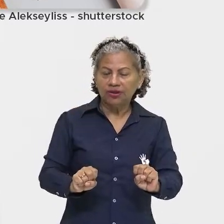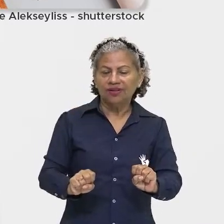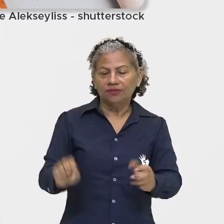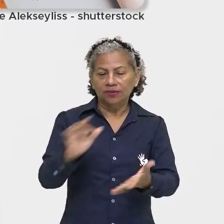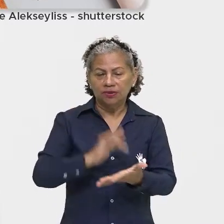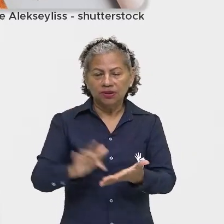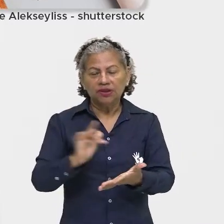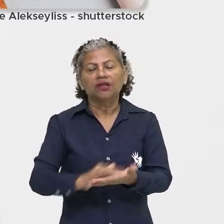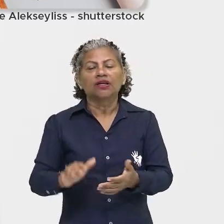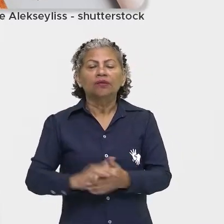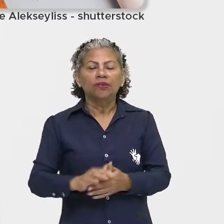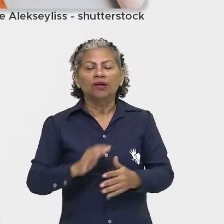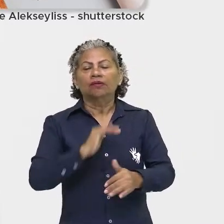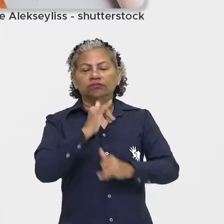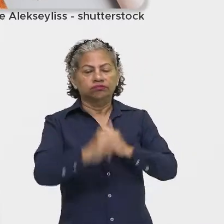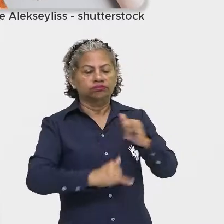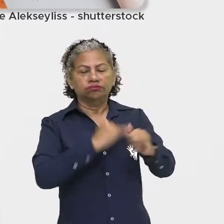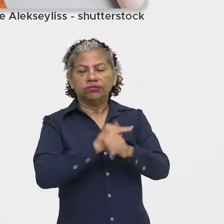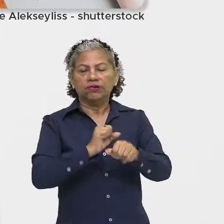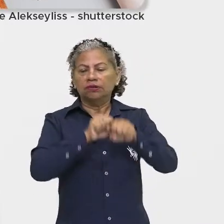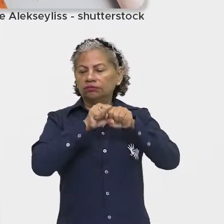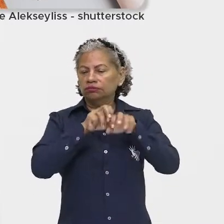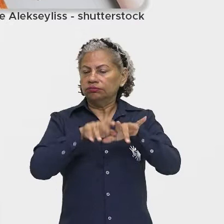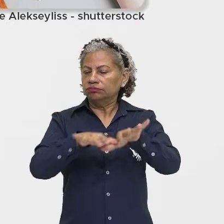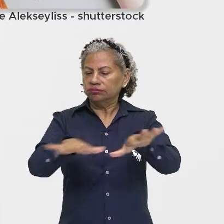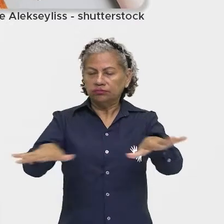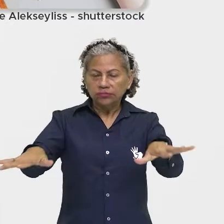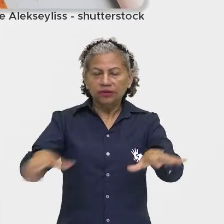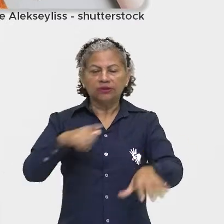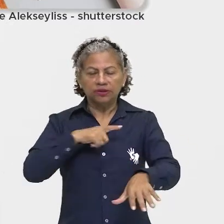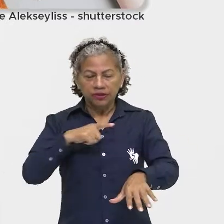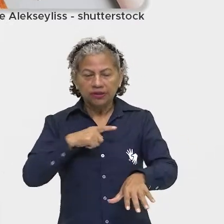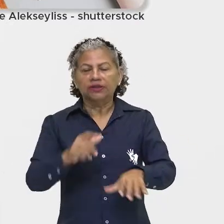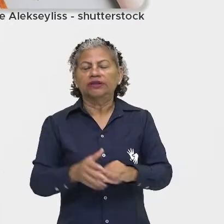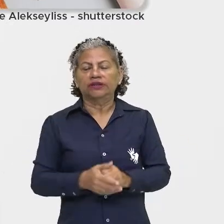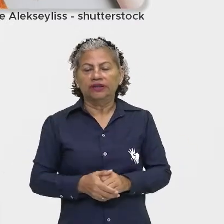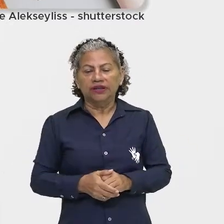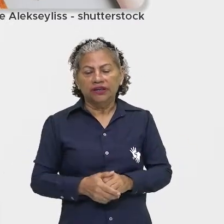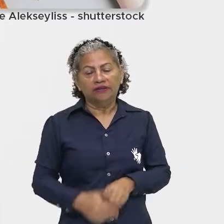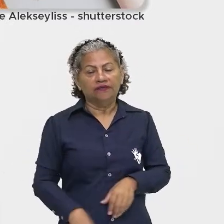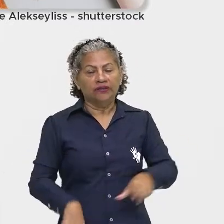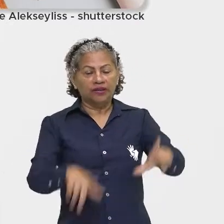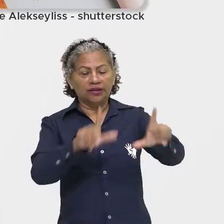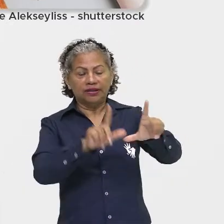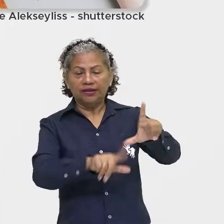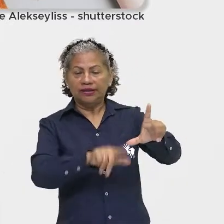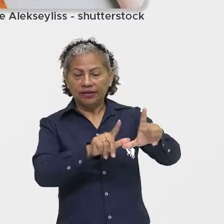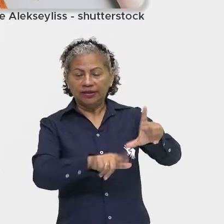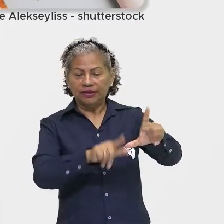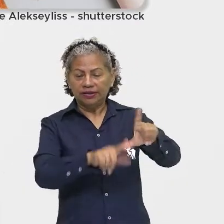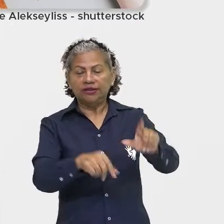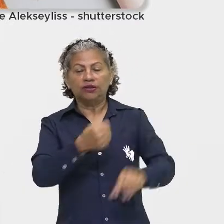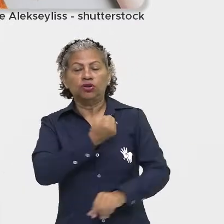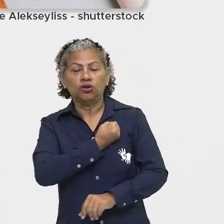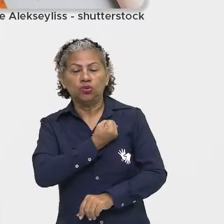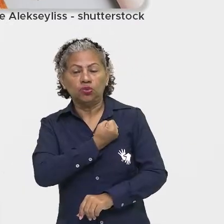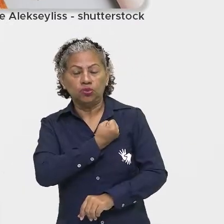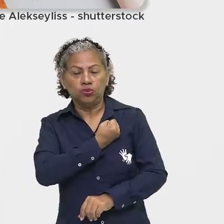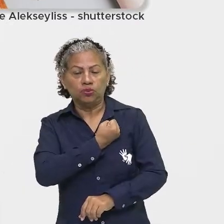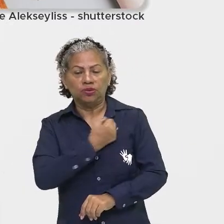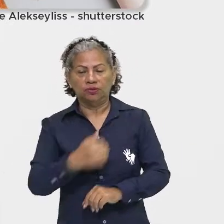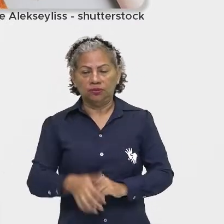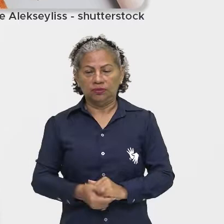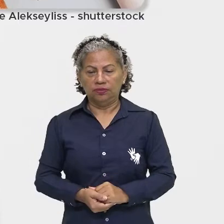de dispositivos, armazenamentos e processamentos, um conjunto de números e letras, tá? Vamos ver como é